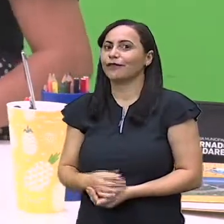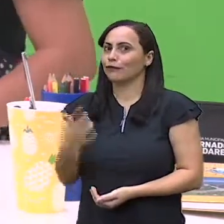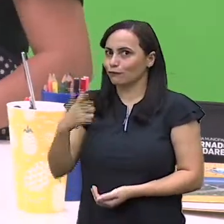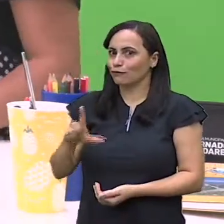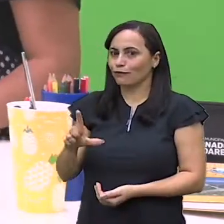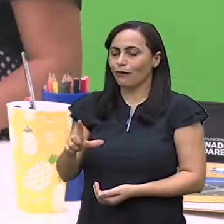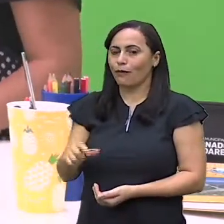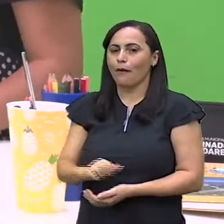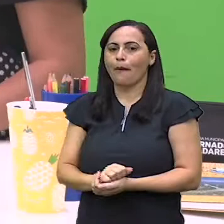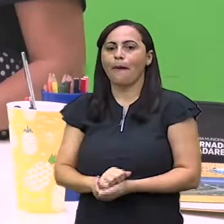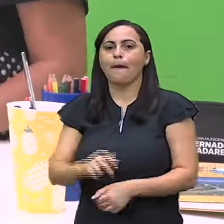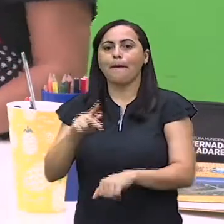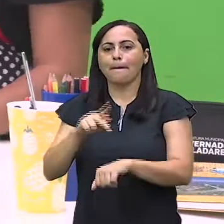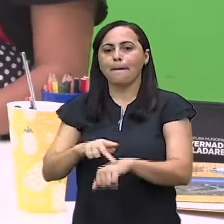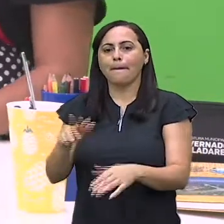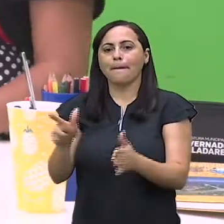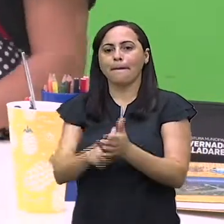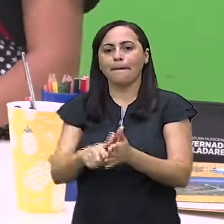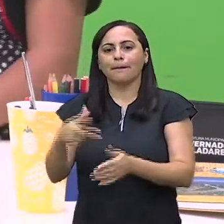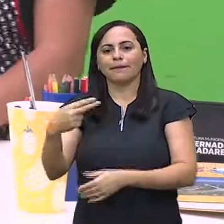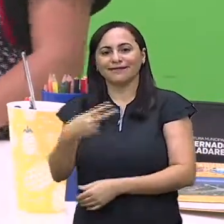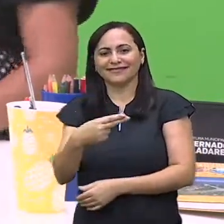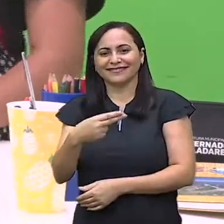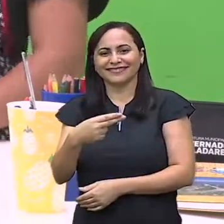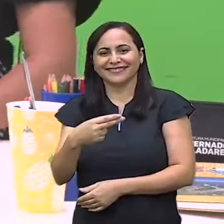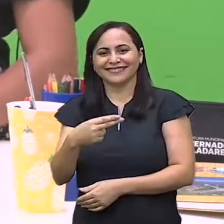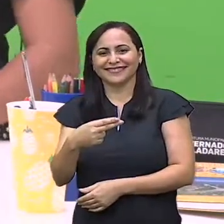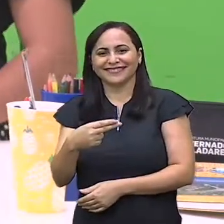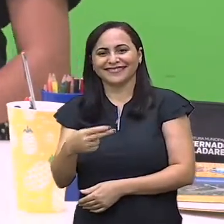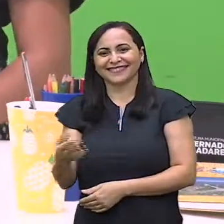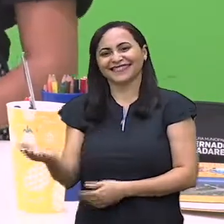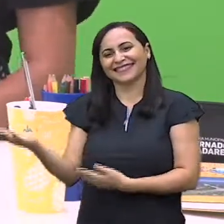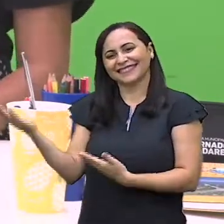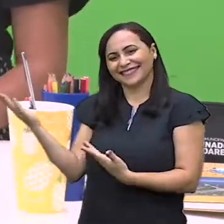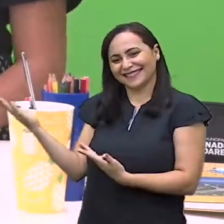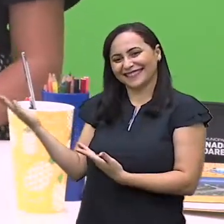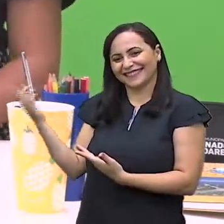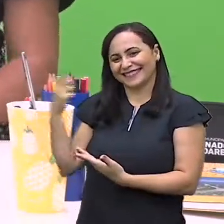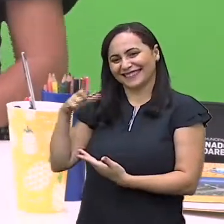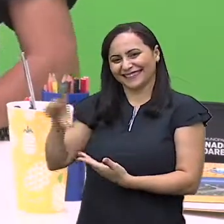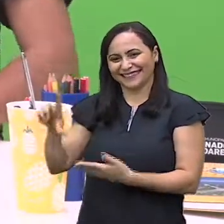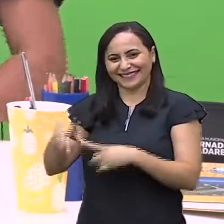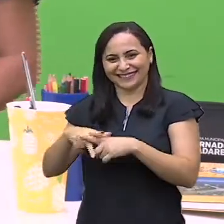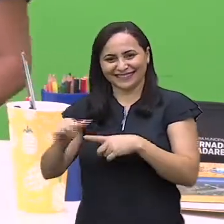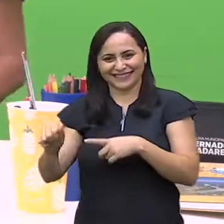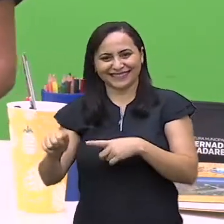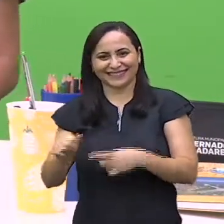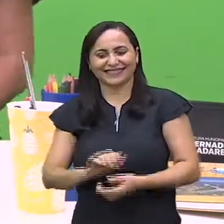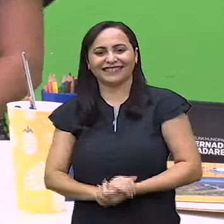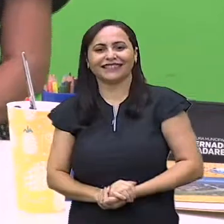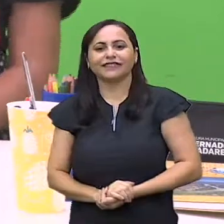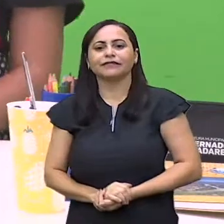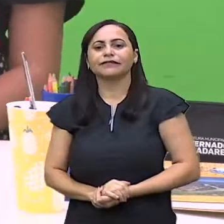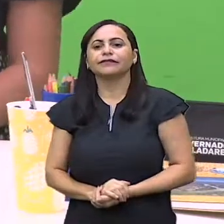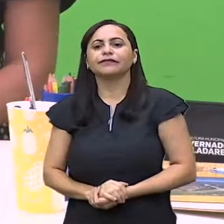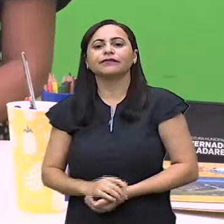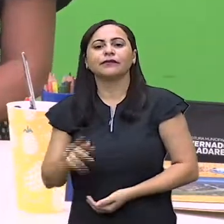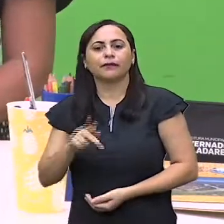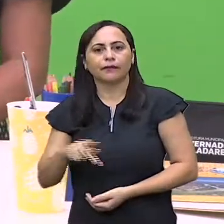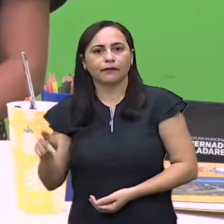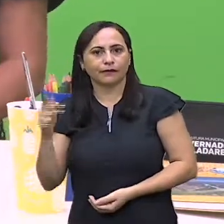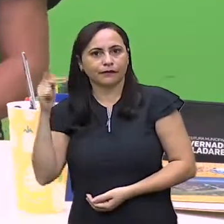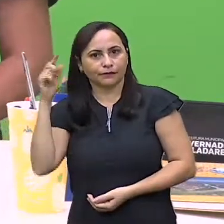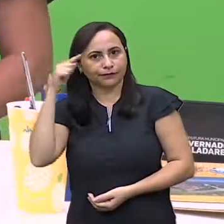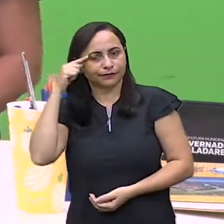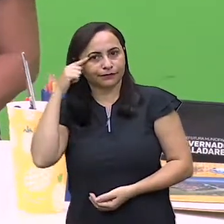novo. Pedra, papel, tesoura. Peguei a pedra. A professora Luciene começa o jogo. Vamos lá?